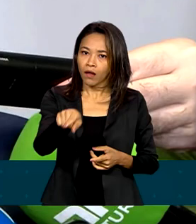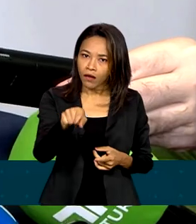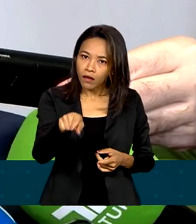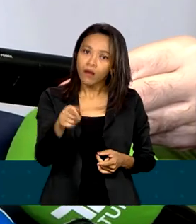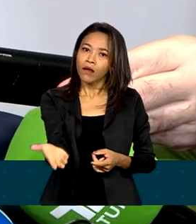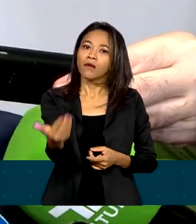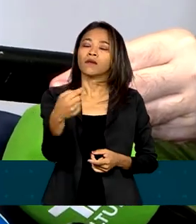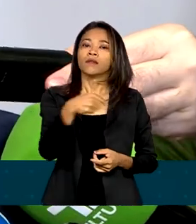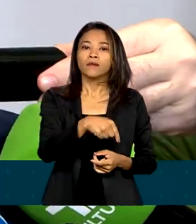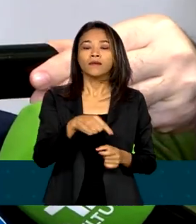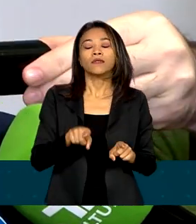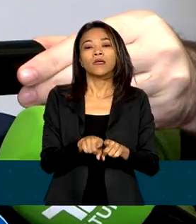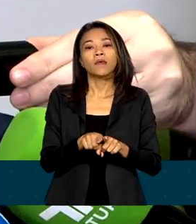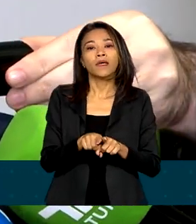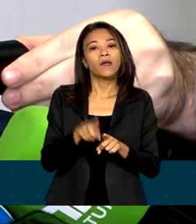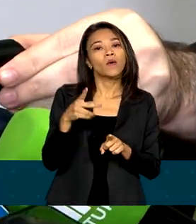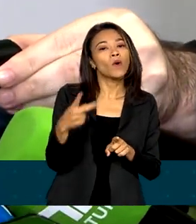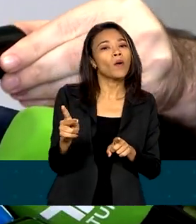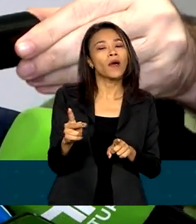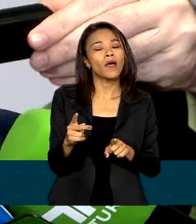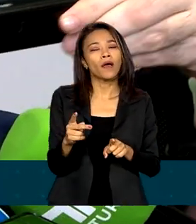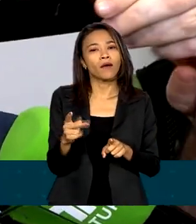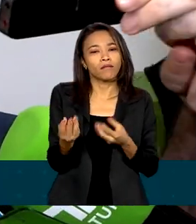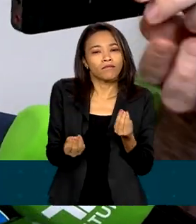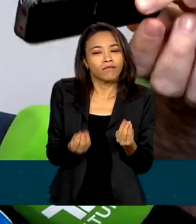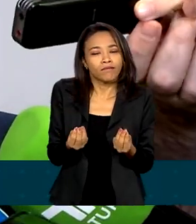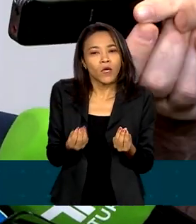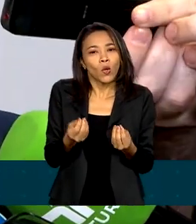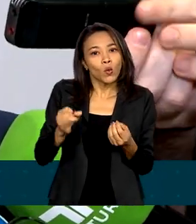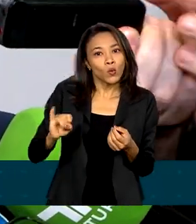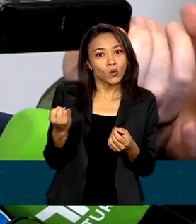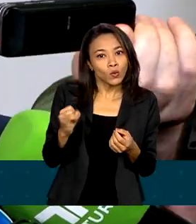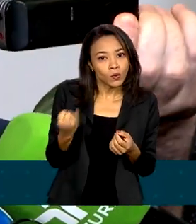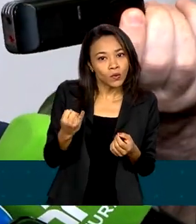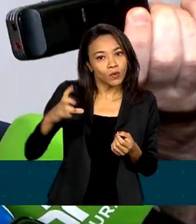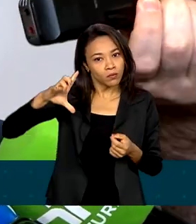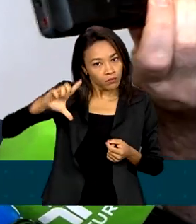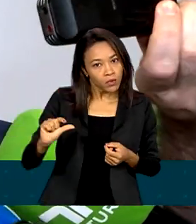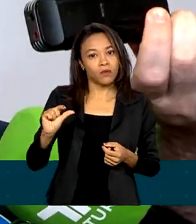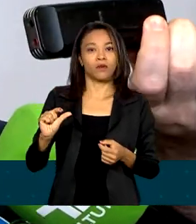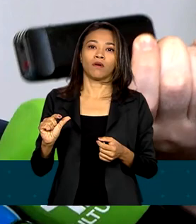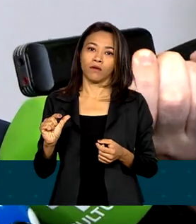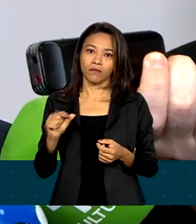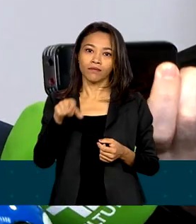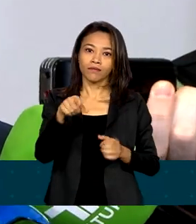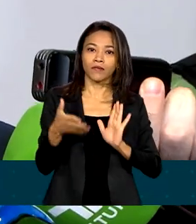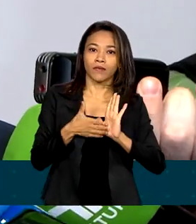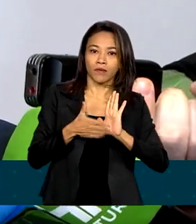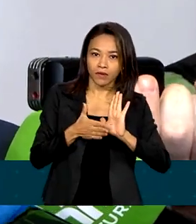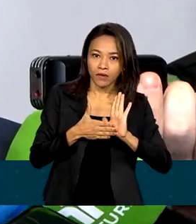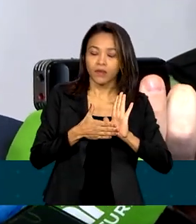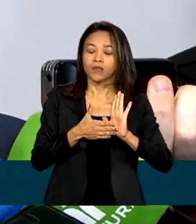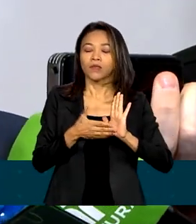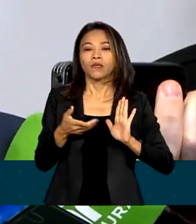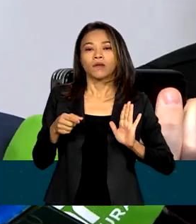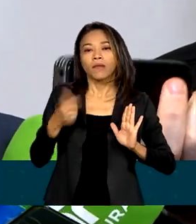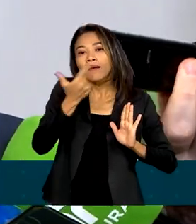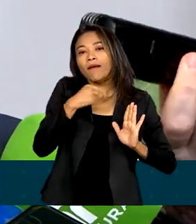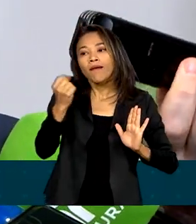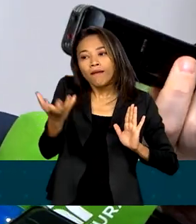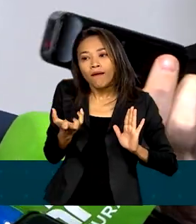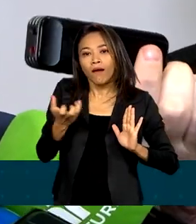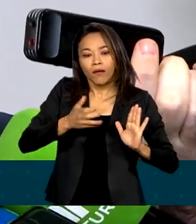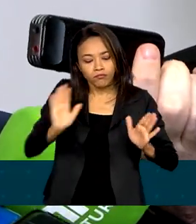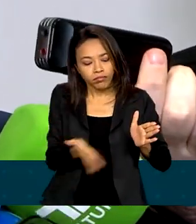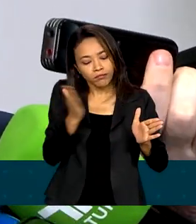Capitais Qual a vantagem dele o juro acessível o juro mais baixo para que quem queira